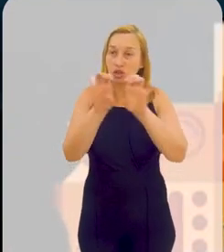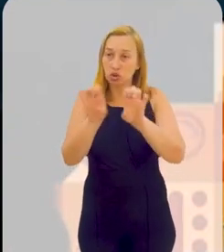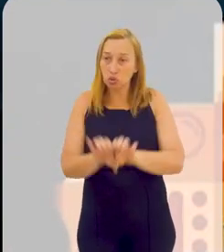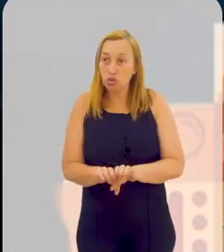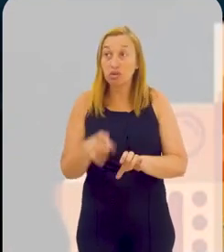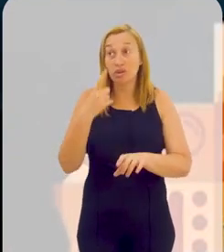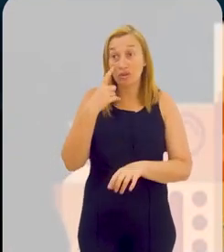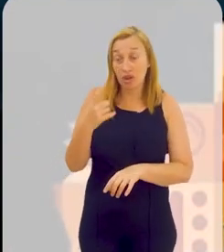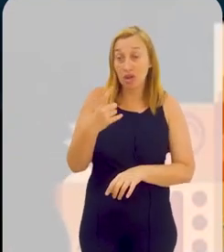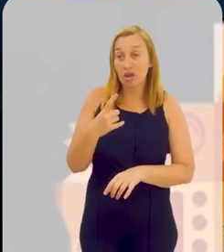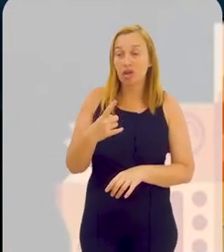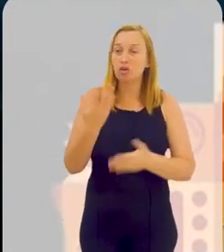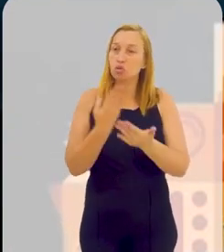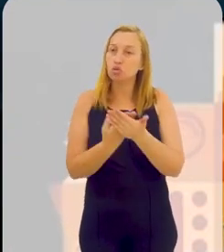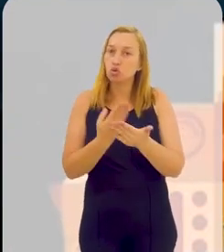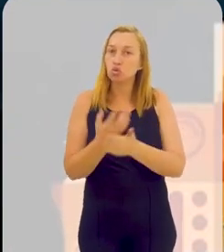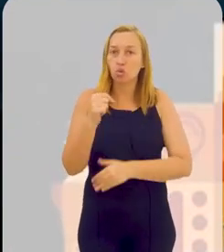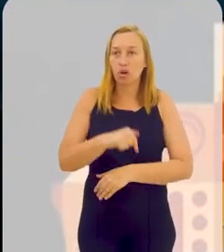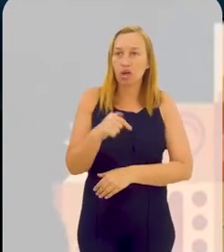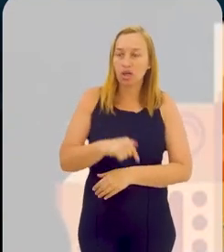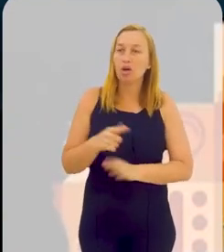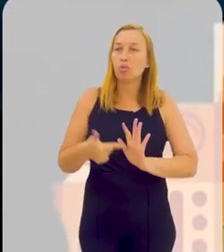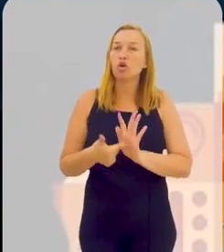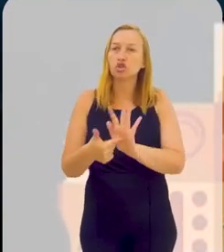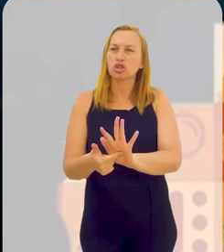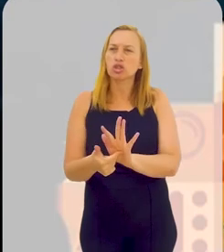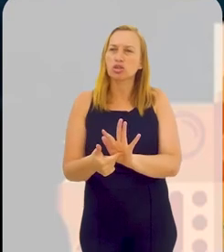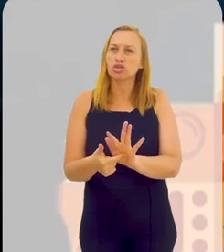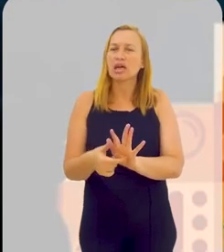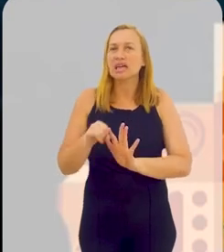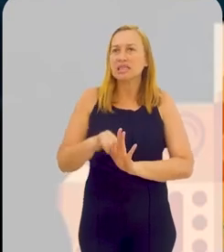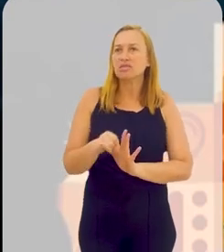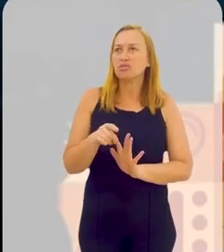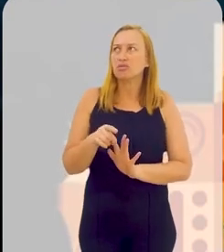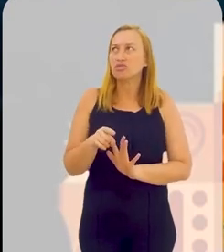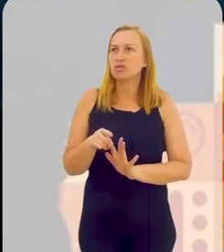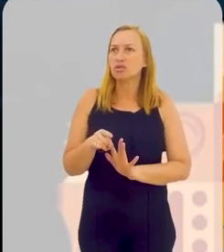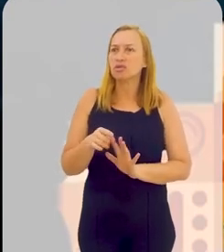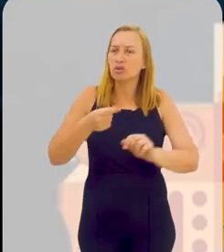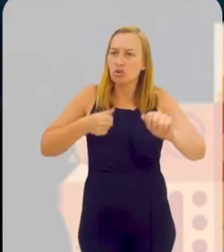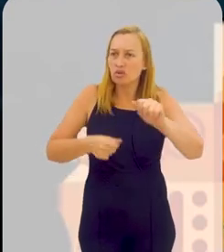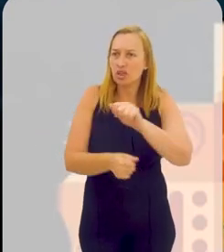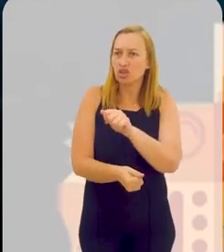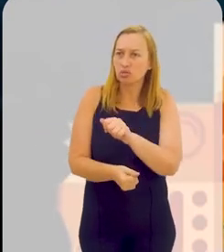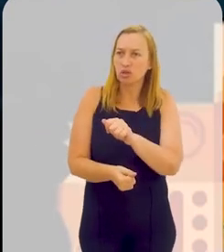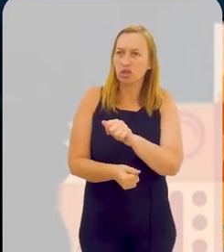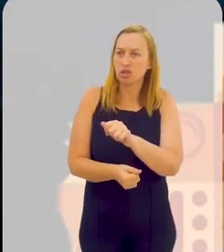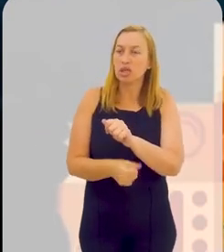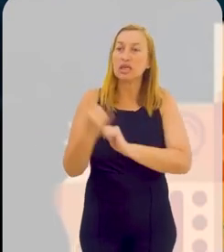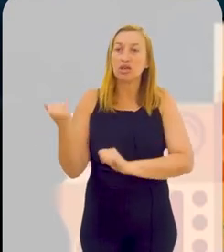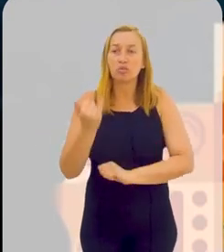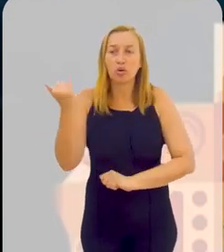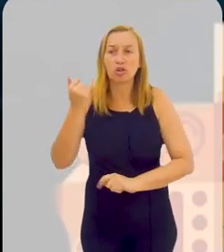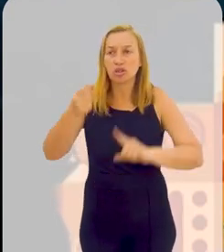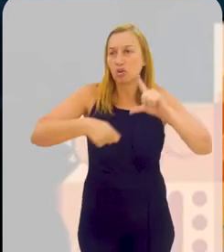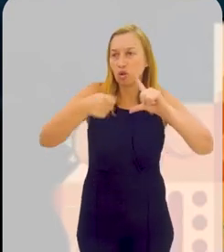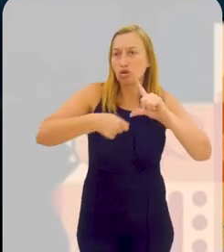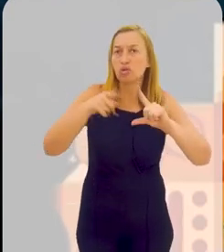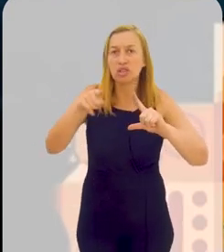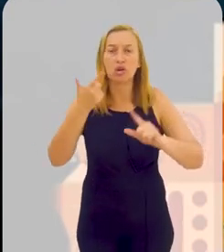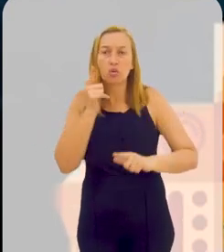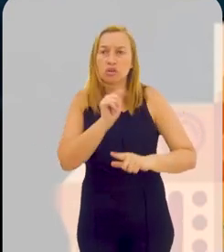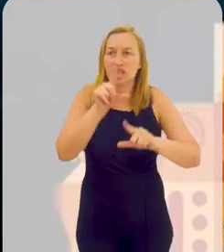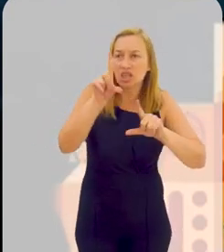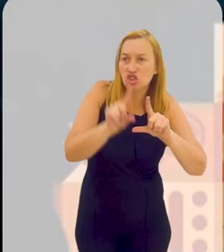da infraestrutura. Para você ter ideia, nós fizemos um estudo aqui mostrando que, se você fizer investimentos importantes